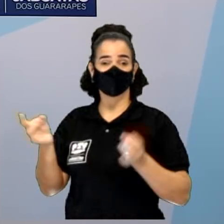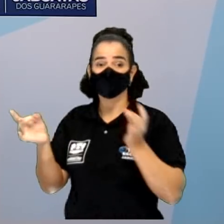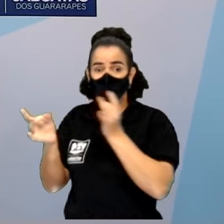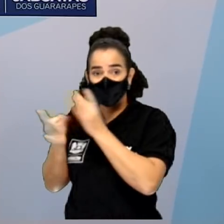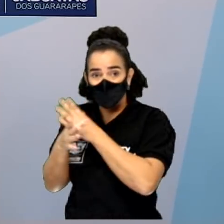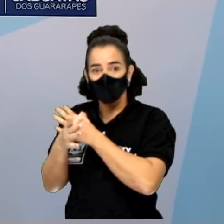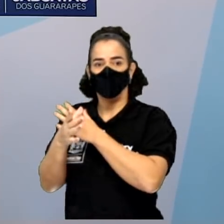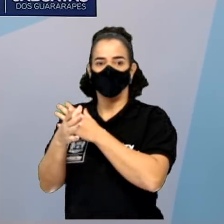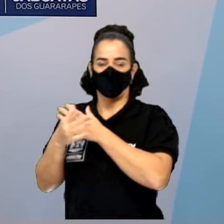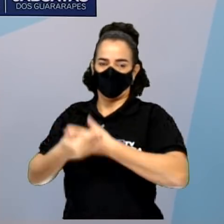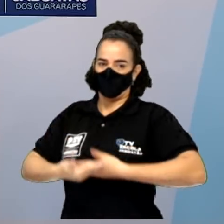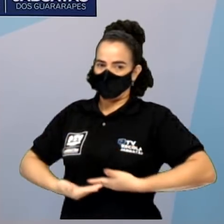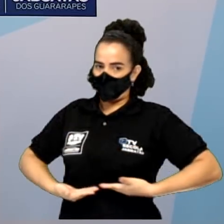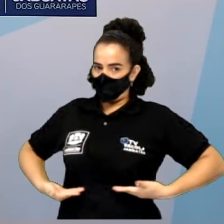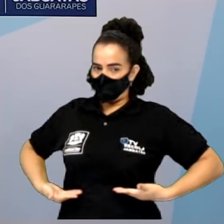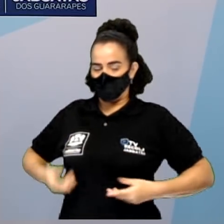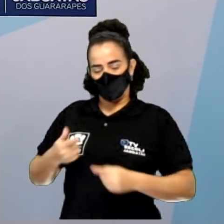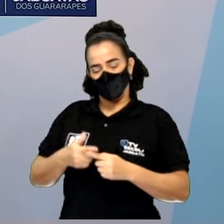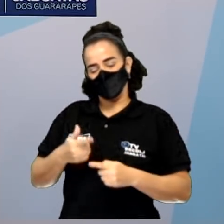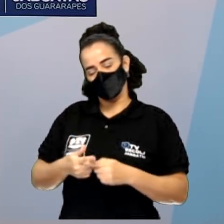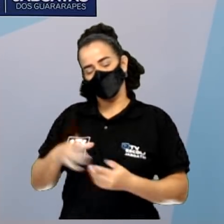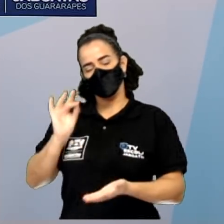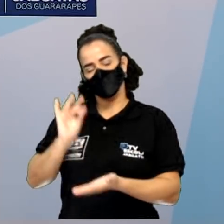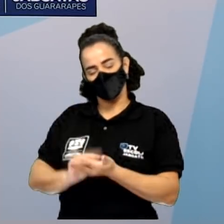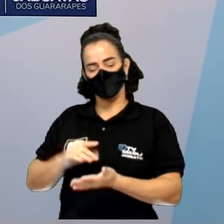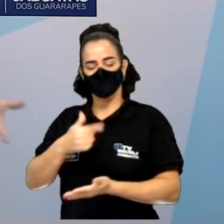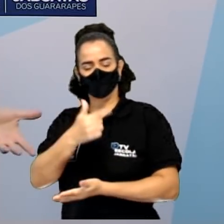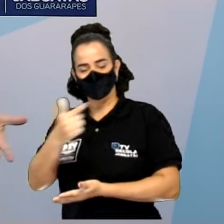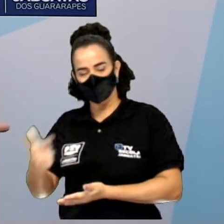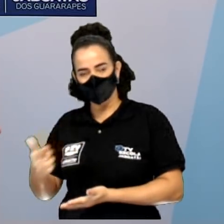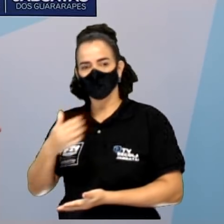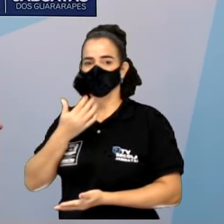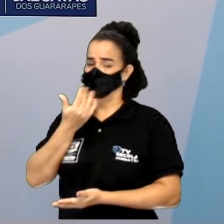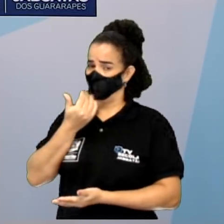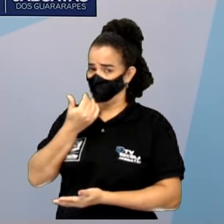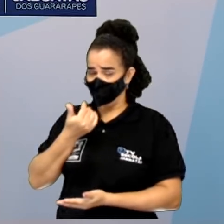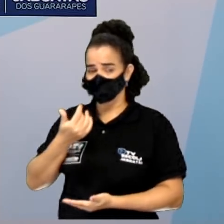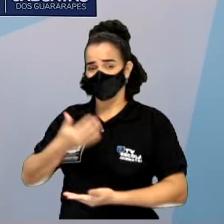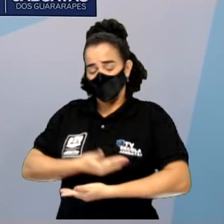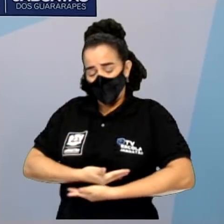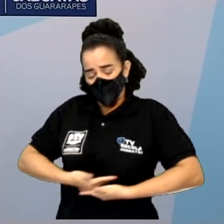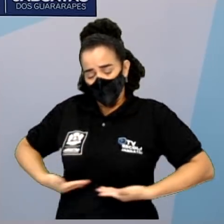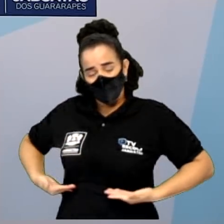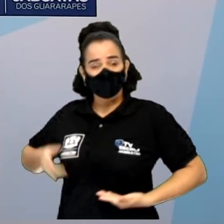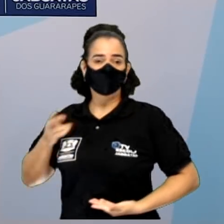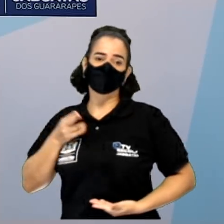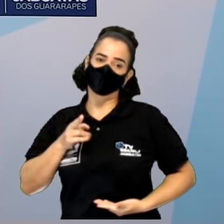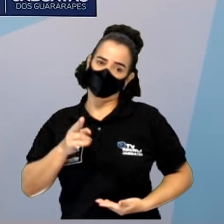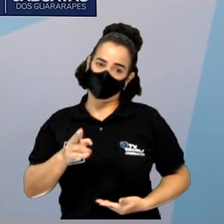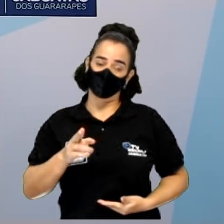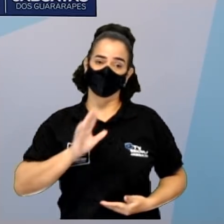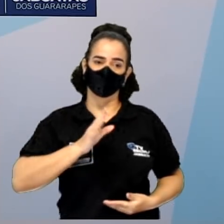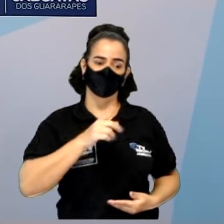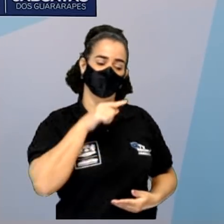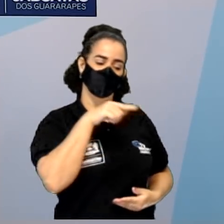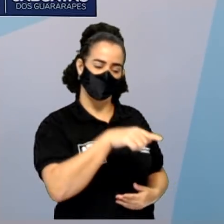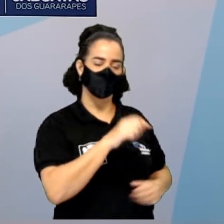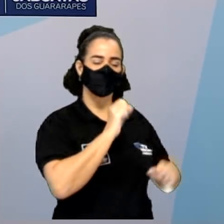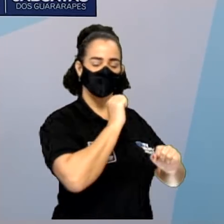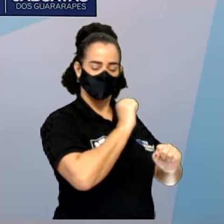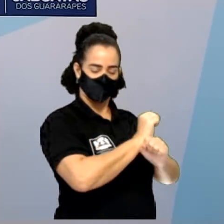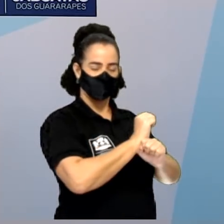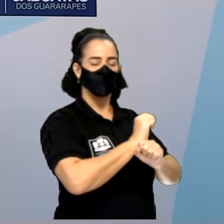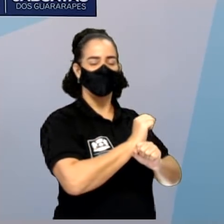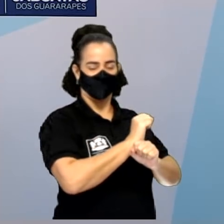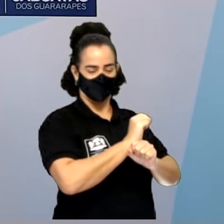jejum. Porque pelo fato dele não ter comida em casa, o jejum dele é sempre. É diferente do outro que tem a opção de parar a